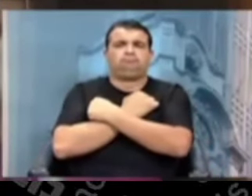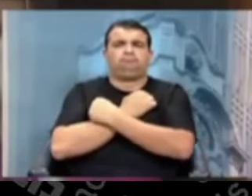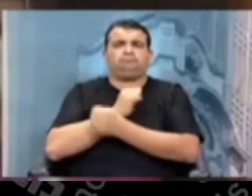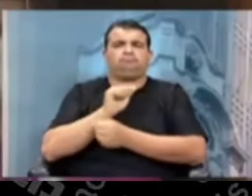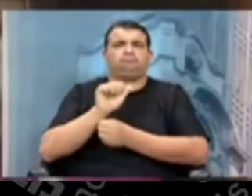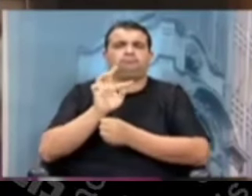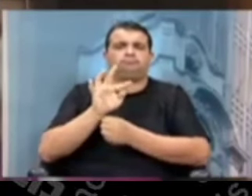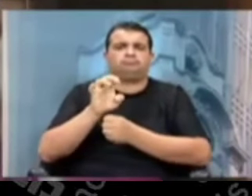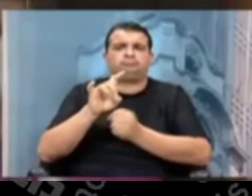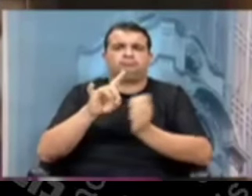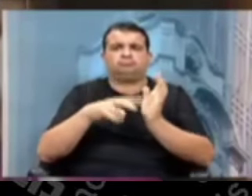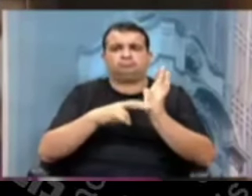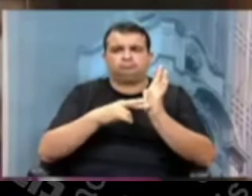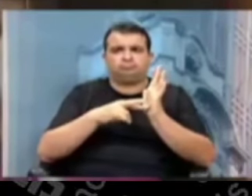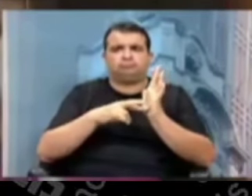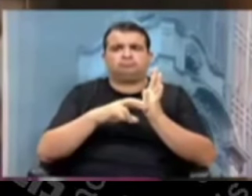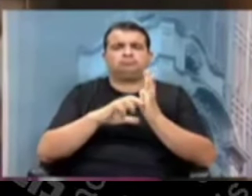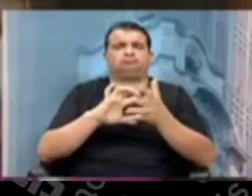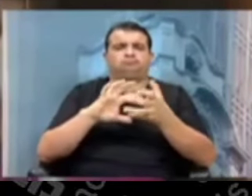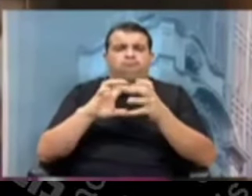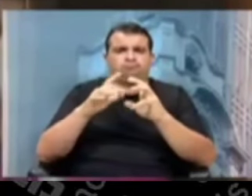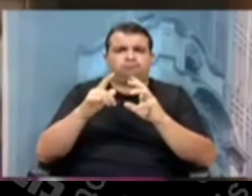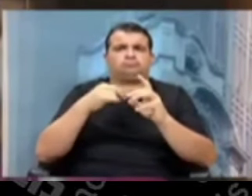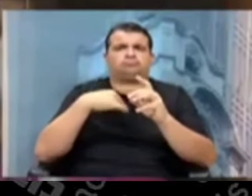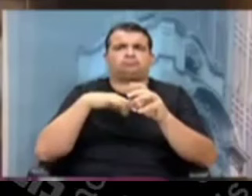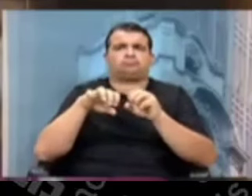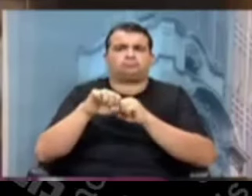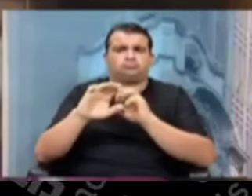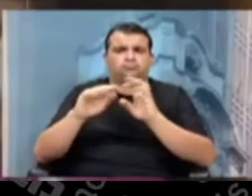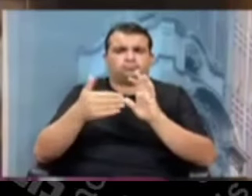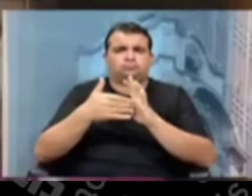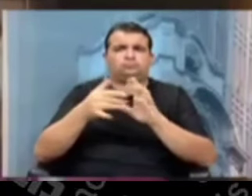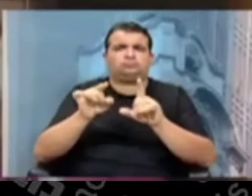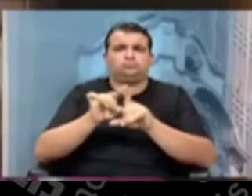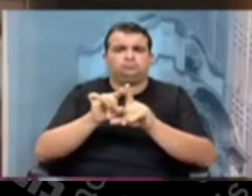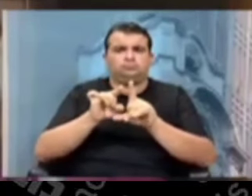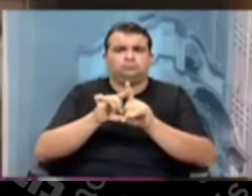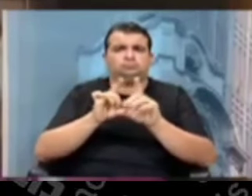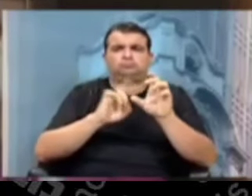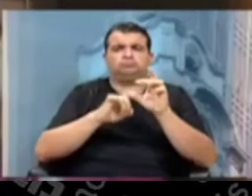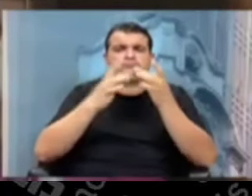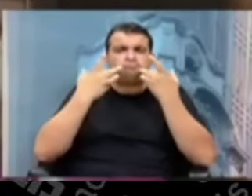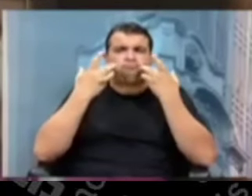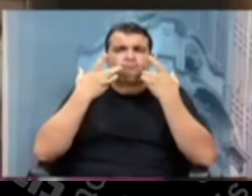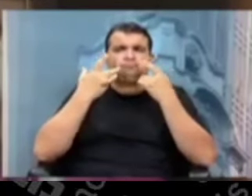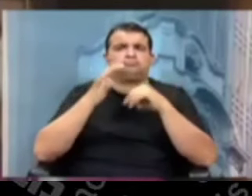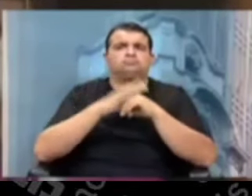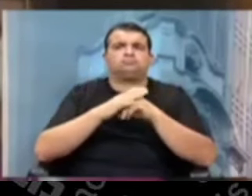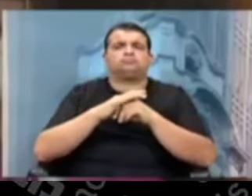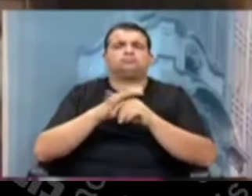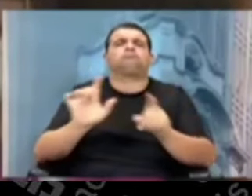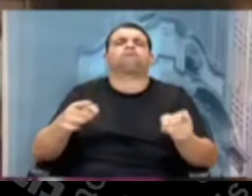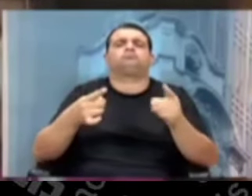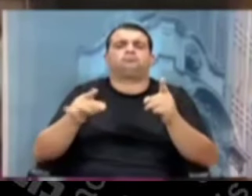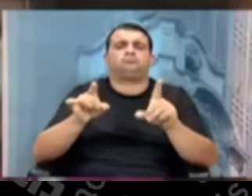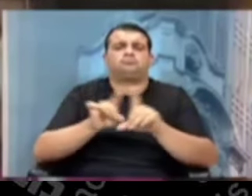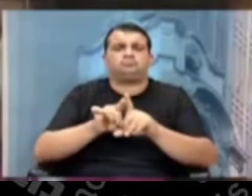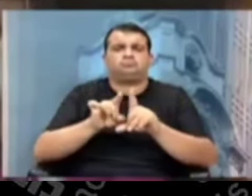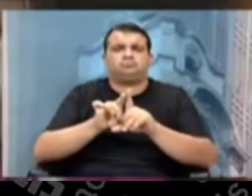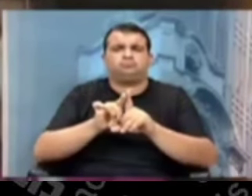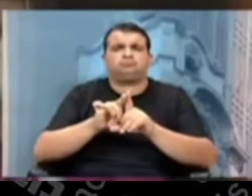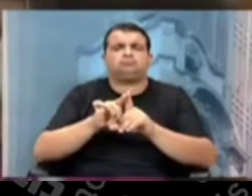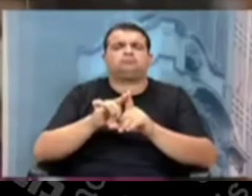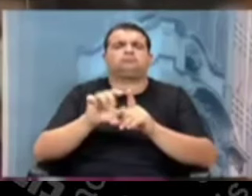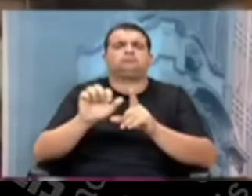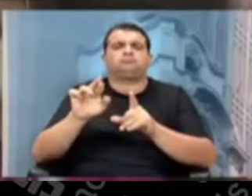sated sindicato dos artistas minha formação toda eu devo ao teatro eu devo a música eu